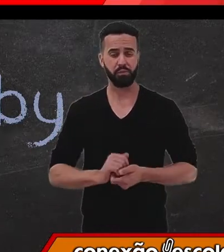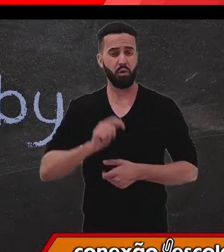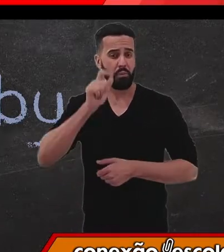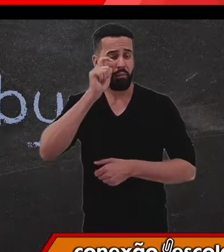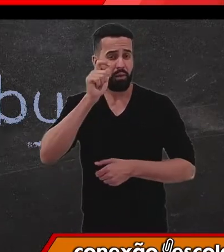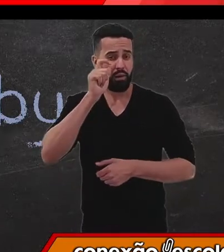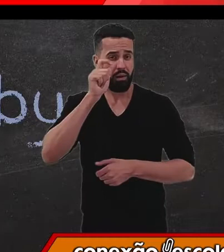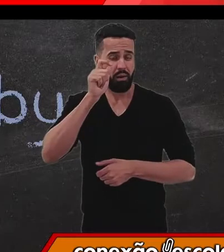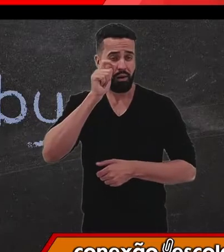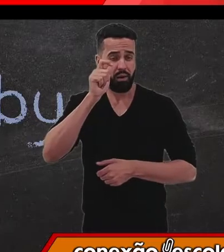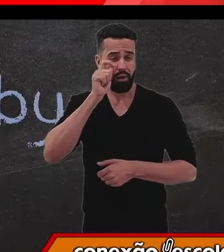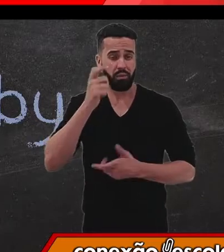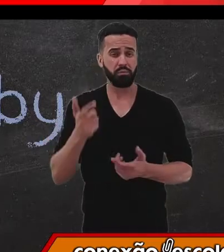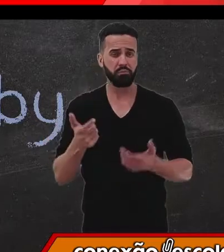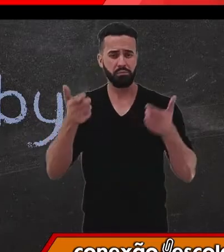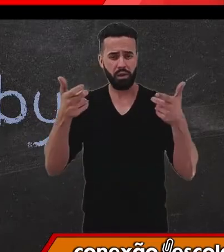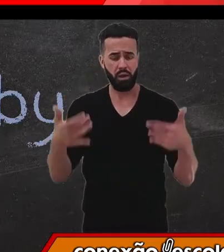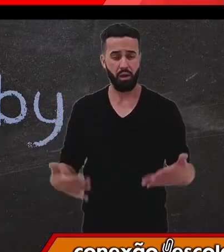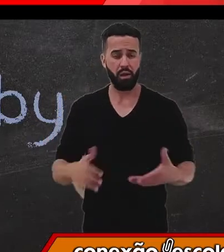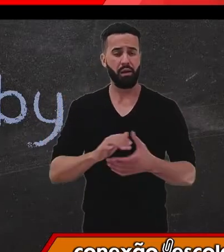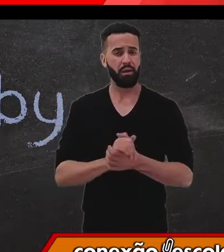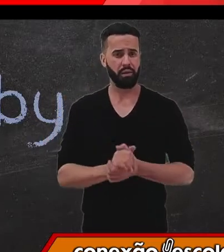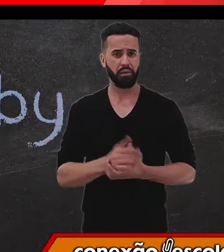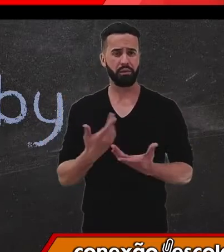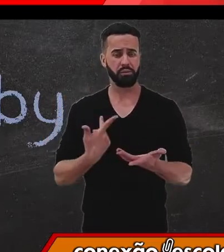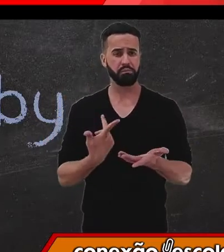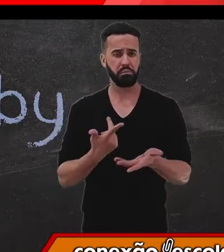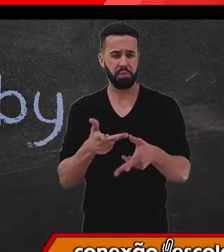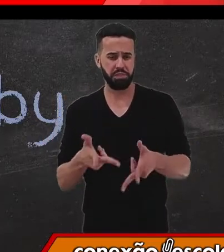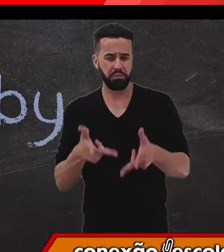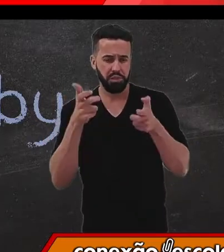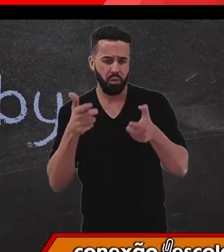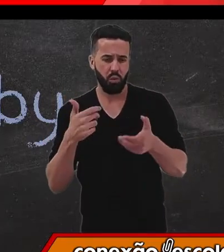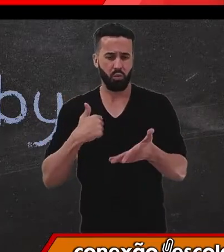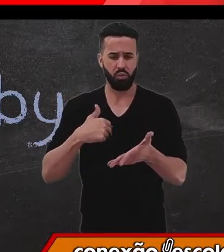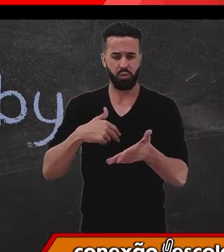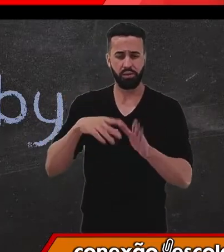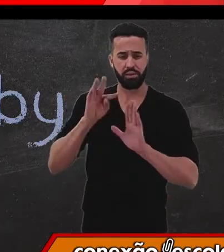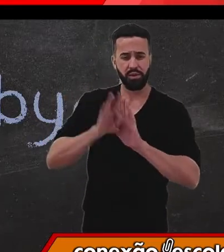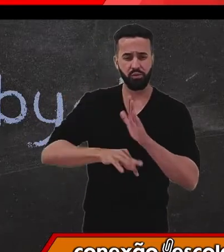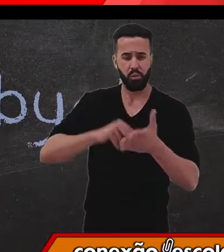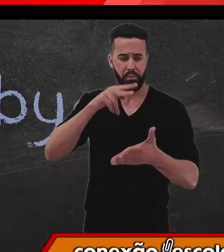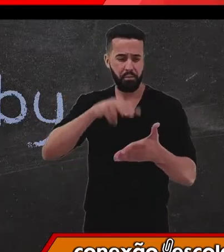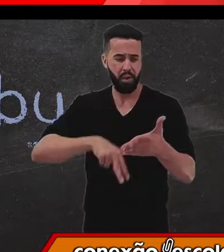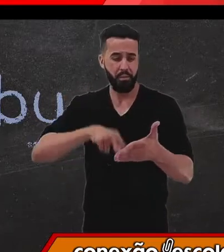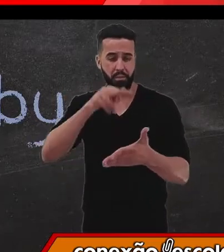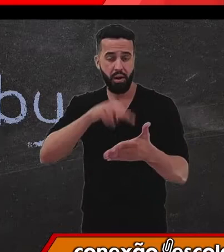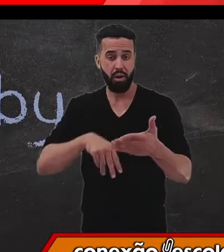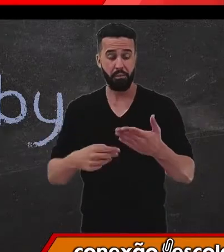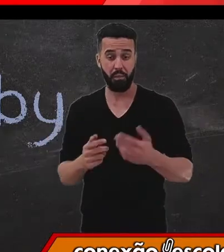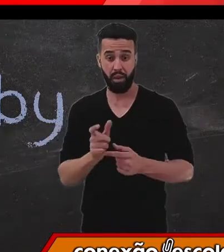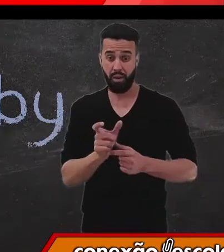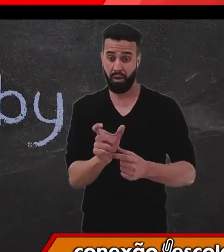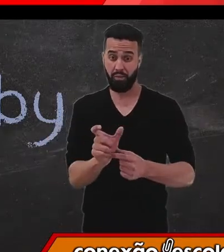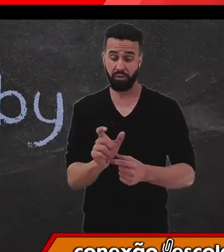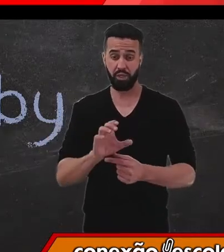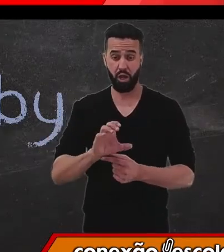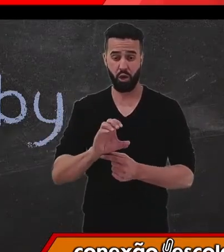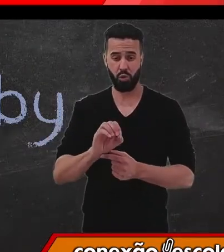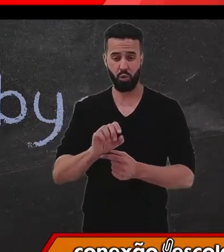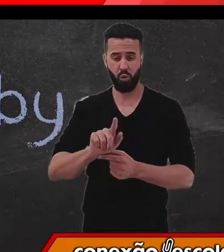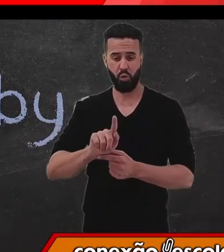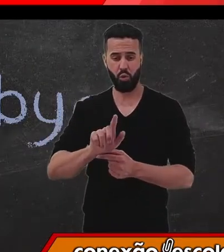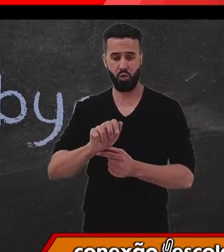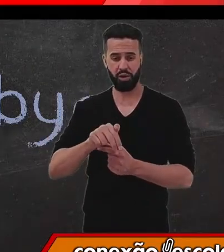observarmos quando falamos de interpretação ou de leitura de texto são as palavras cognatas. Professor, o que